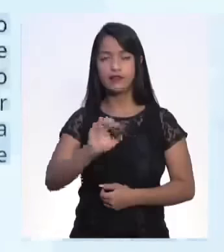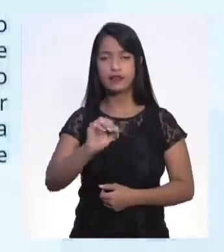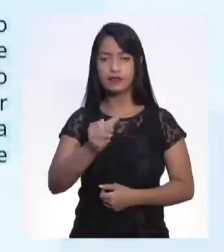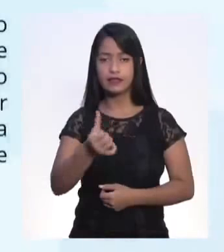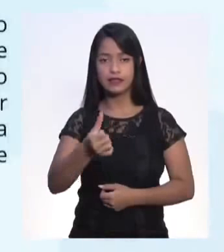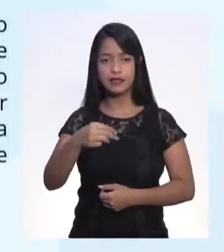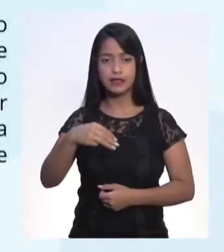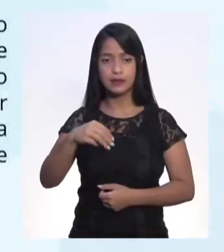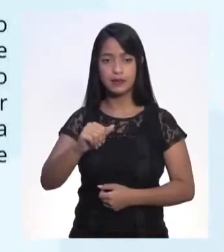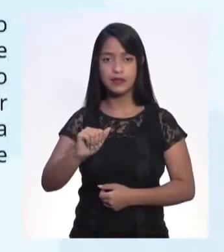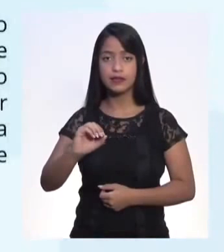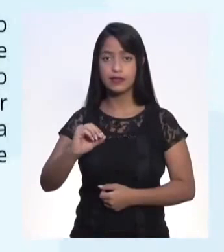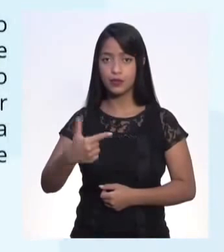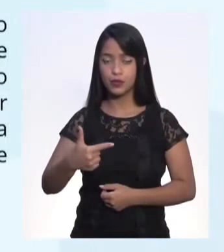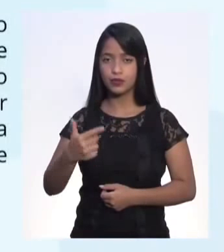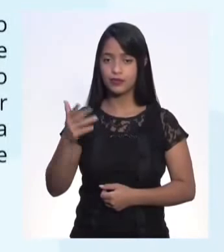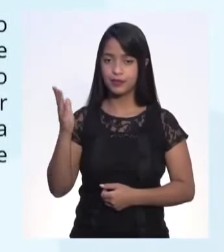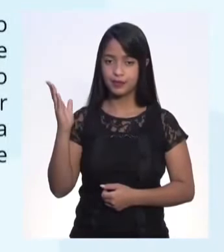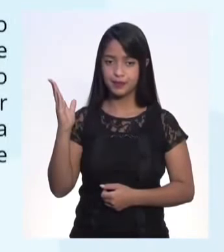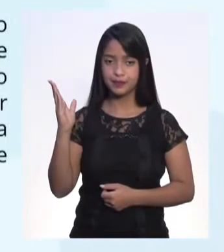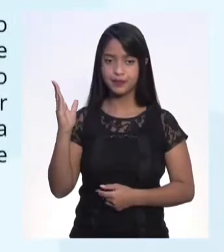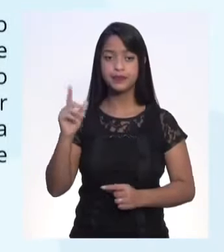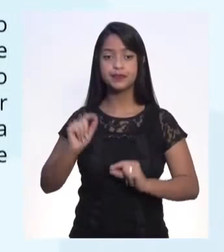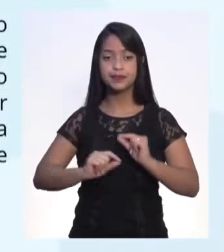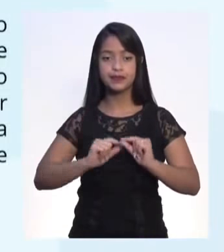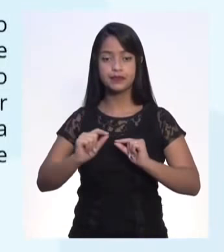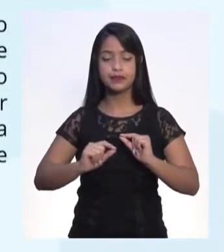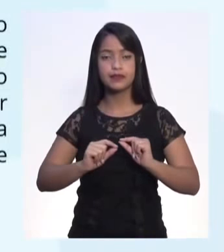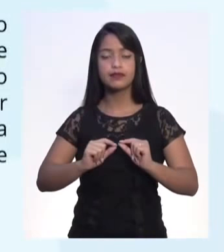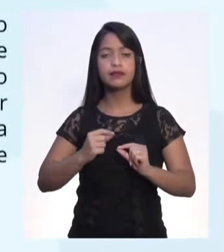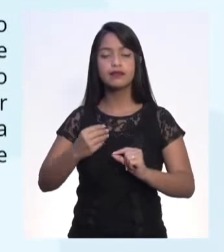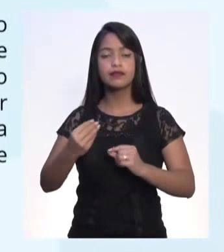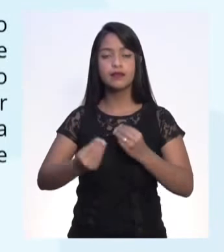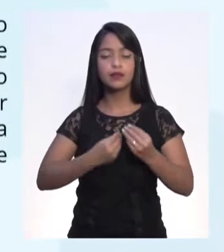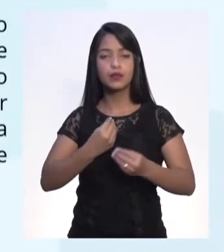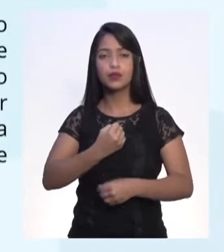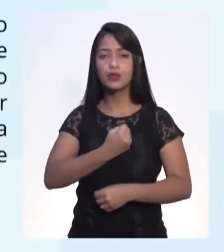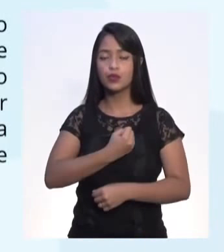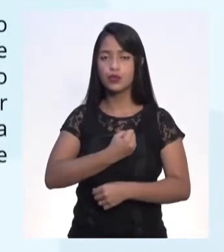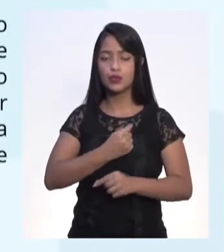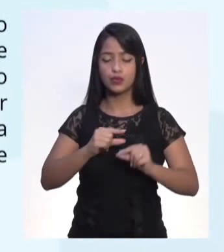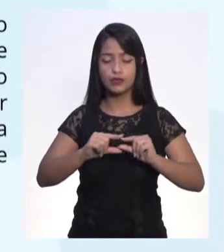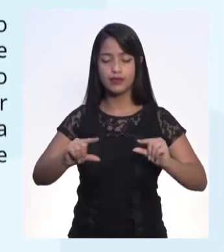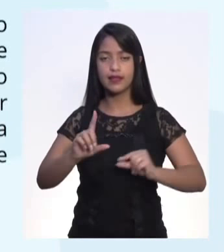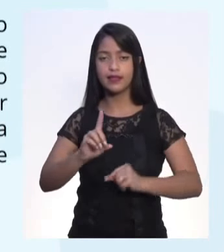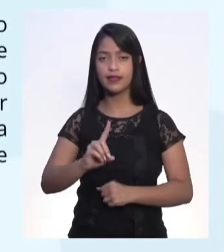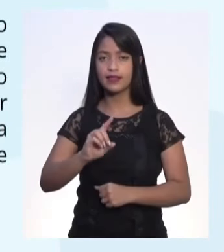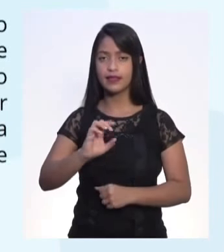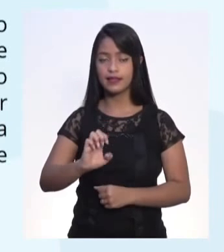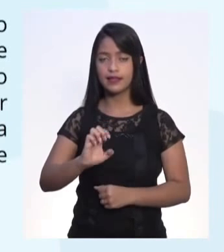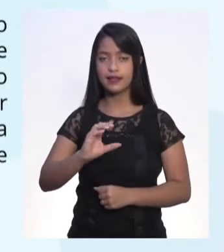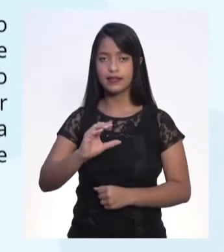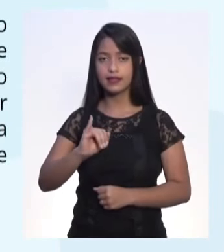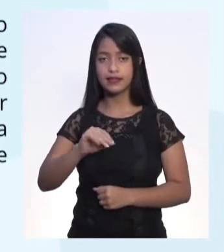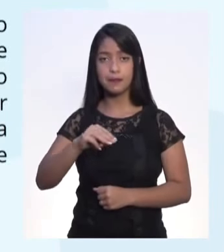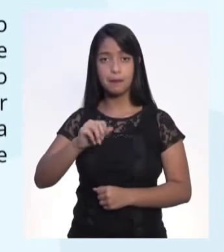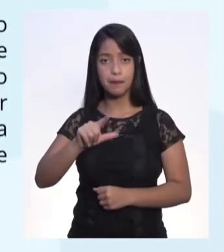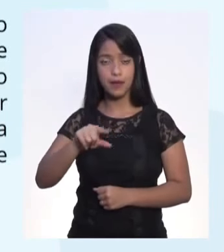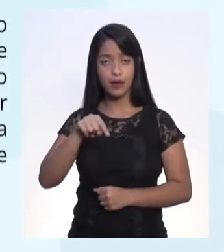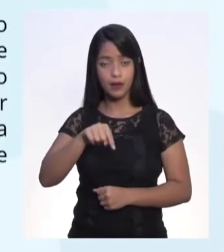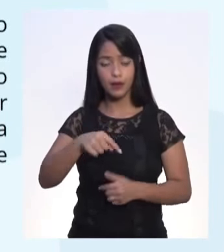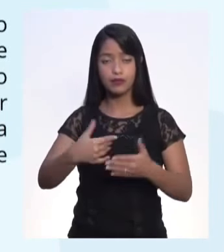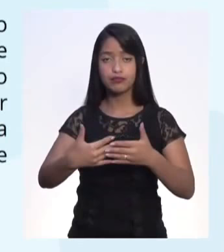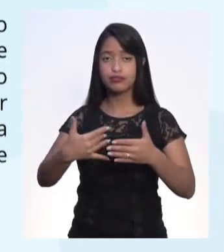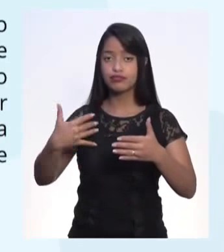ma02 nosso diretor vai colocar ali para vocês que é reconhecer o sistema de numeração decimal como fruto de um processo histórico